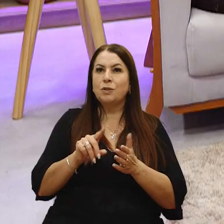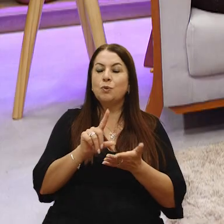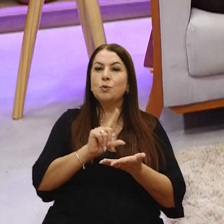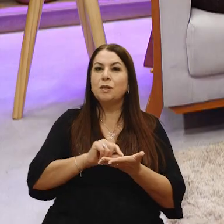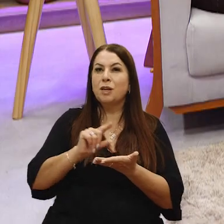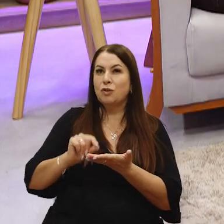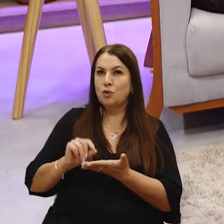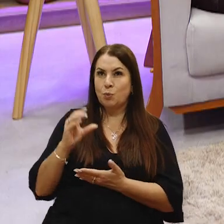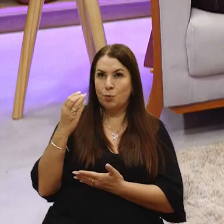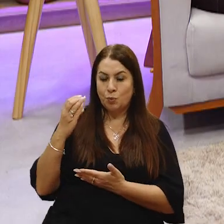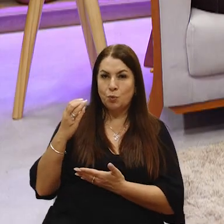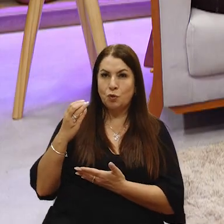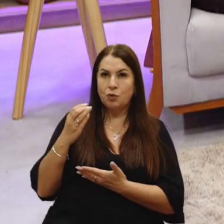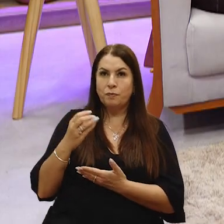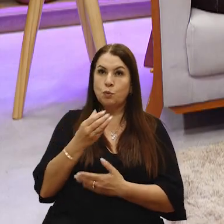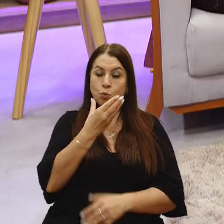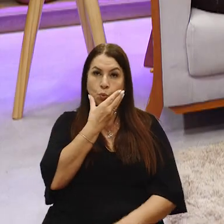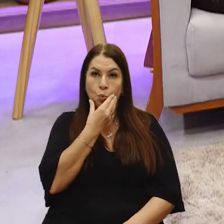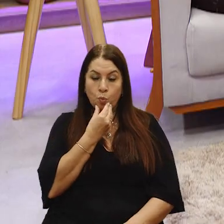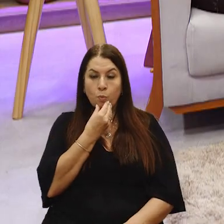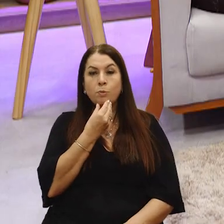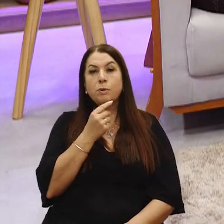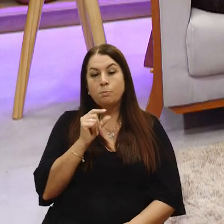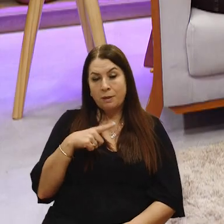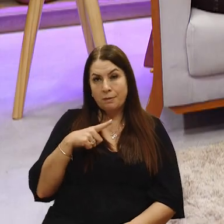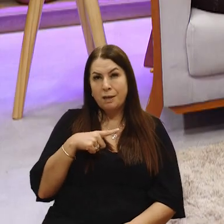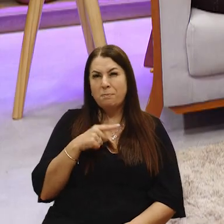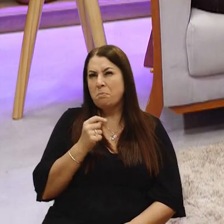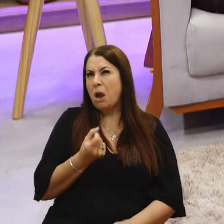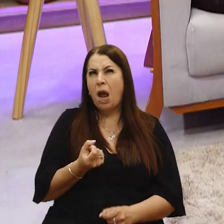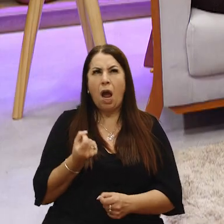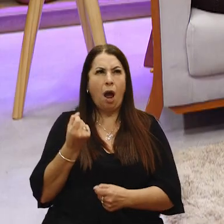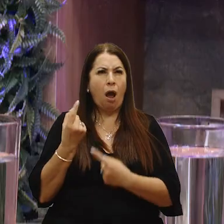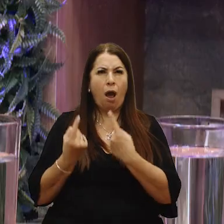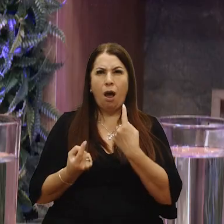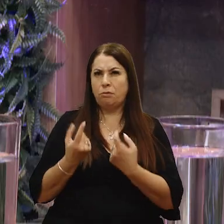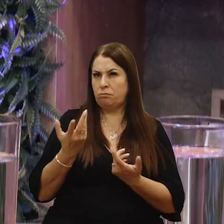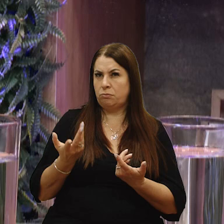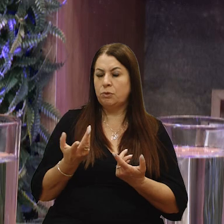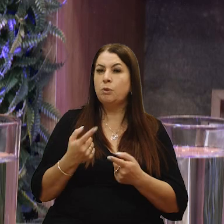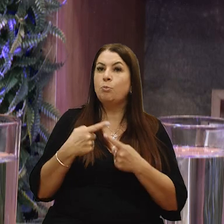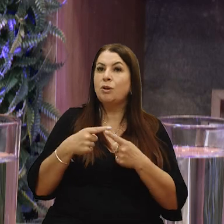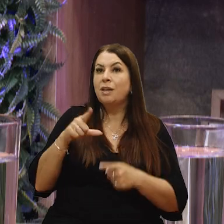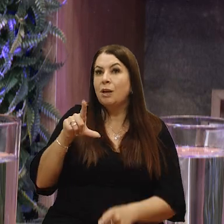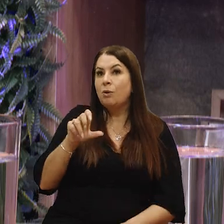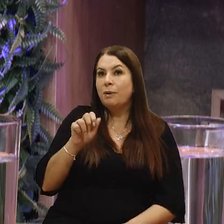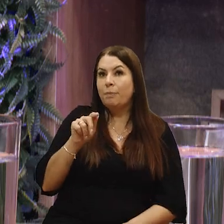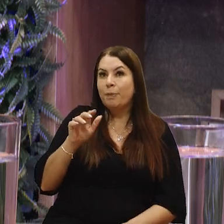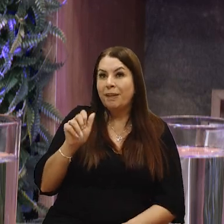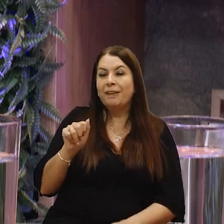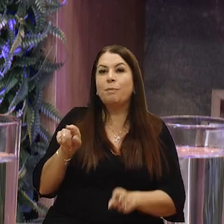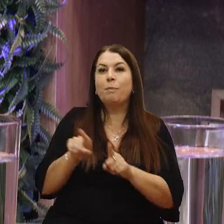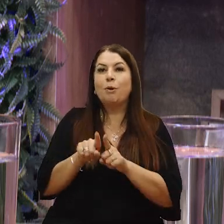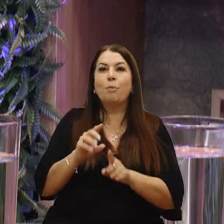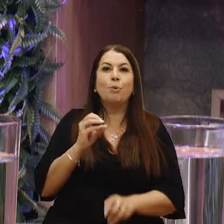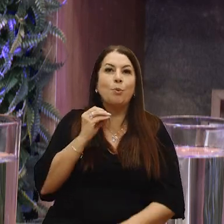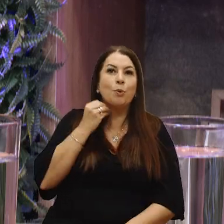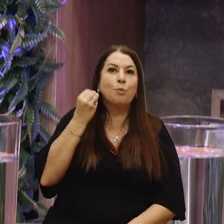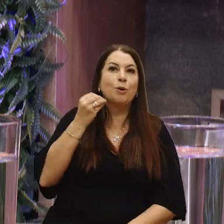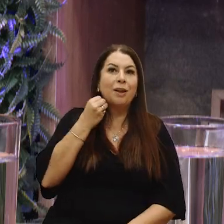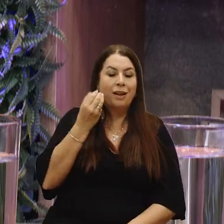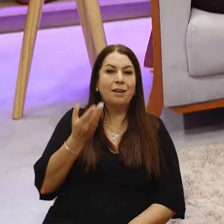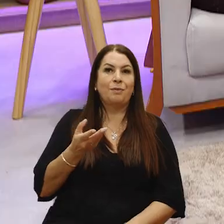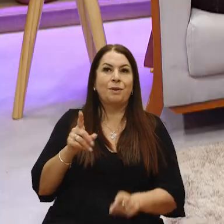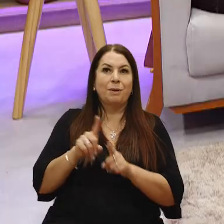parte científica mesmo, é a associação do tipo 3 com o tipo 4. Então, membros inferiores em conjunto com os braços